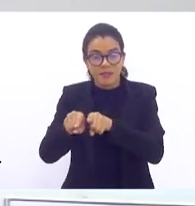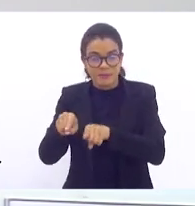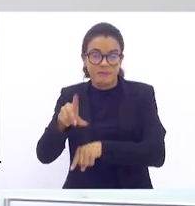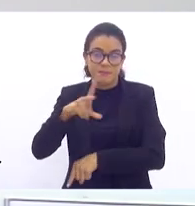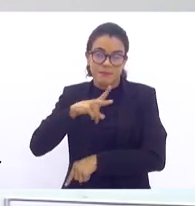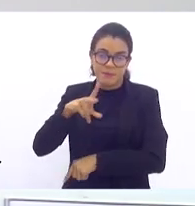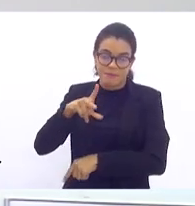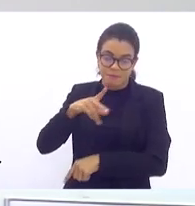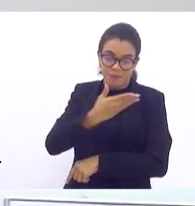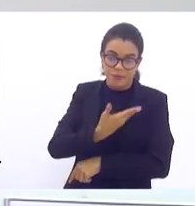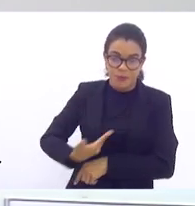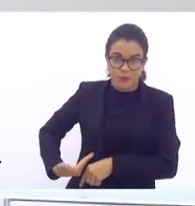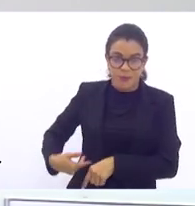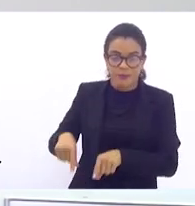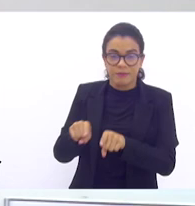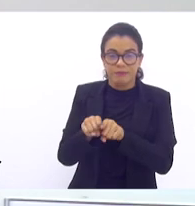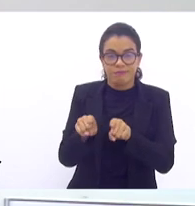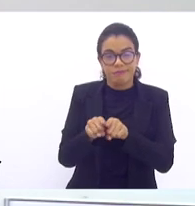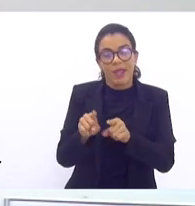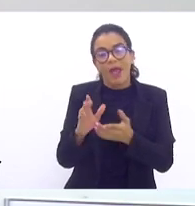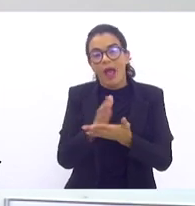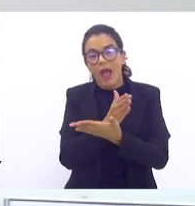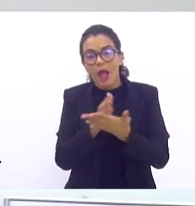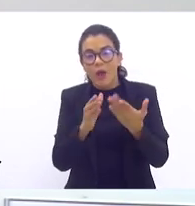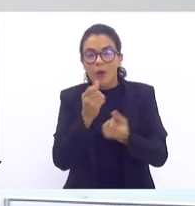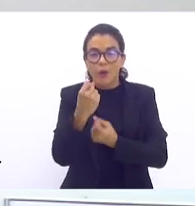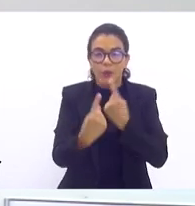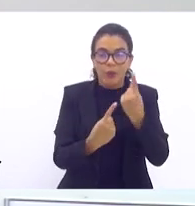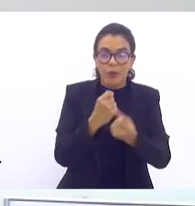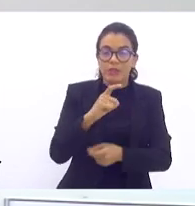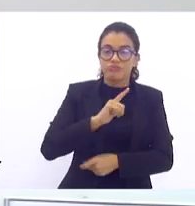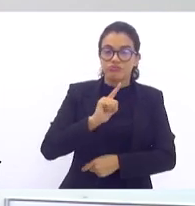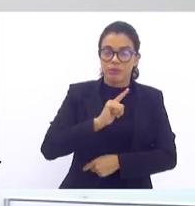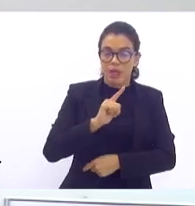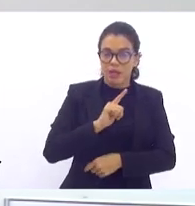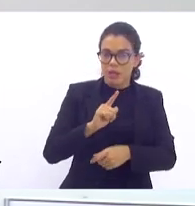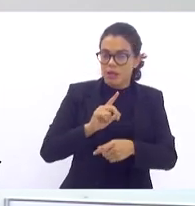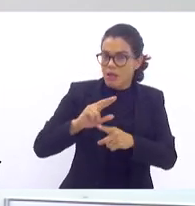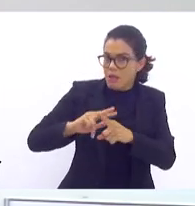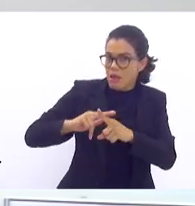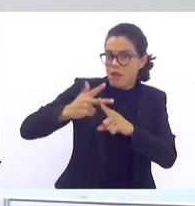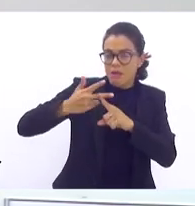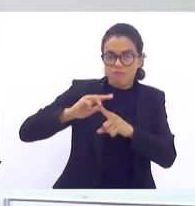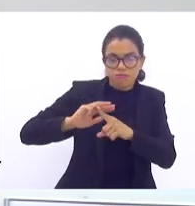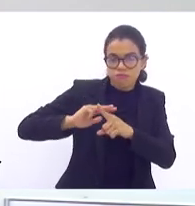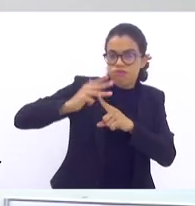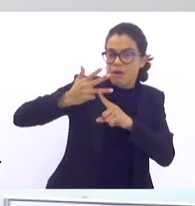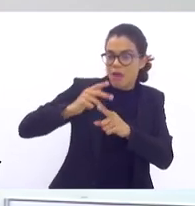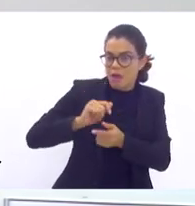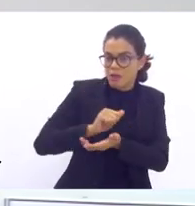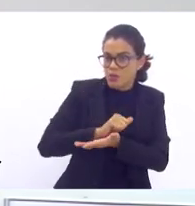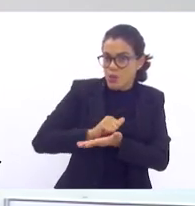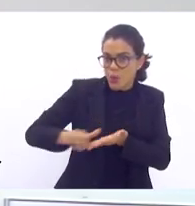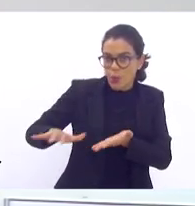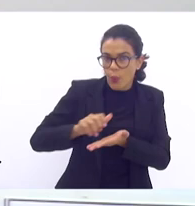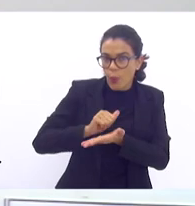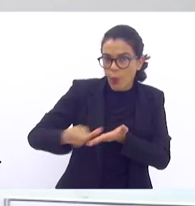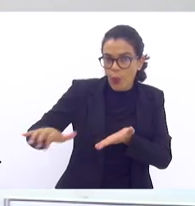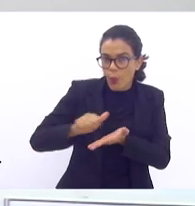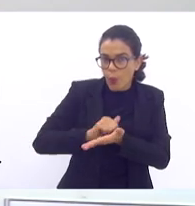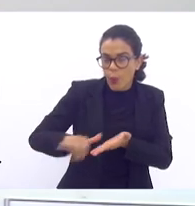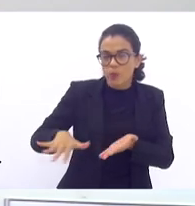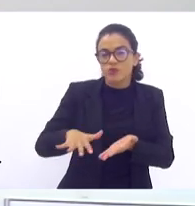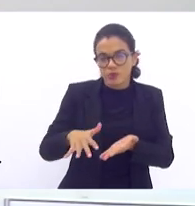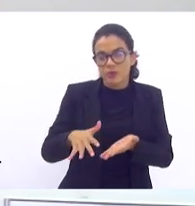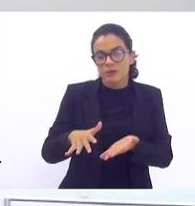privada que também Muitas delas tem aumentos excessivo de custos juntos ao consumidores né